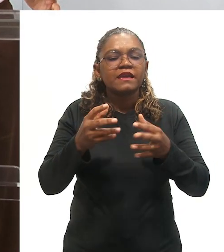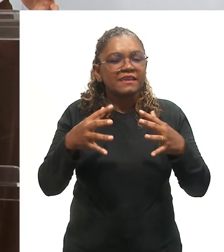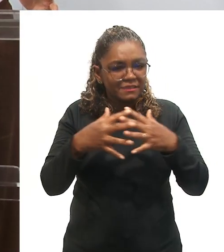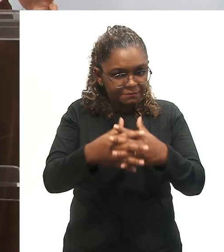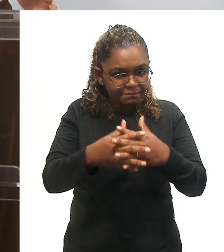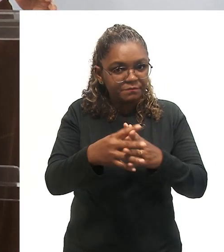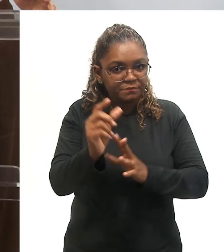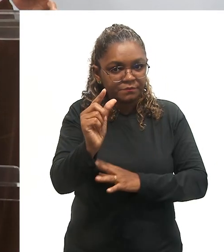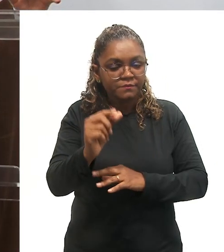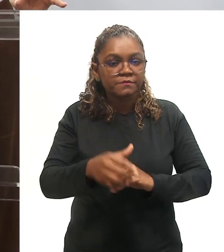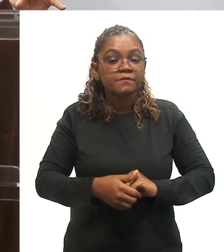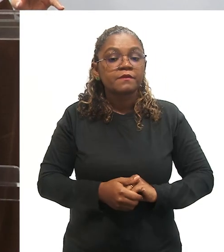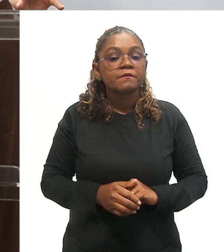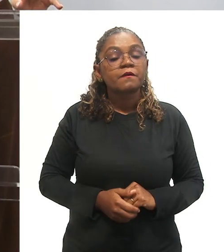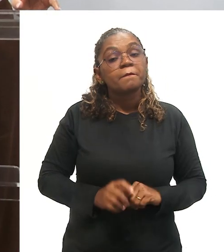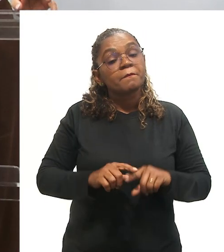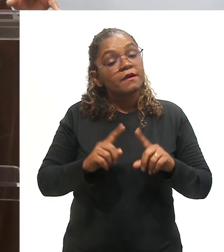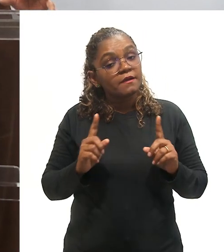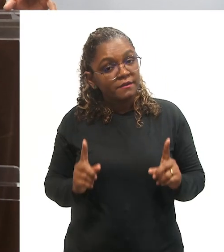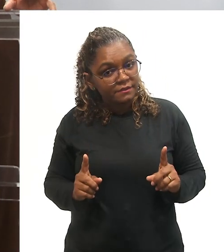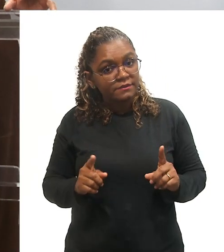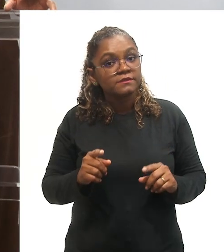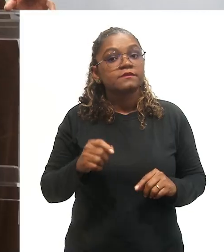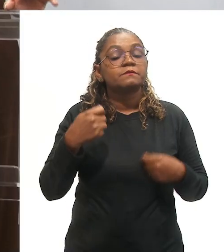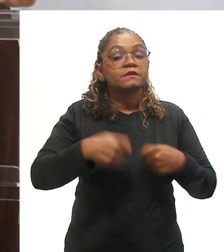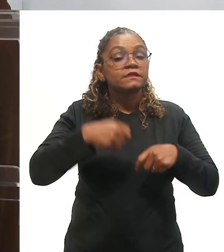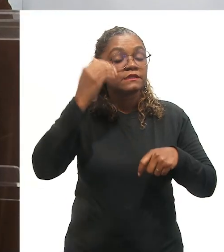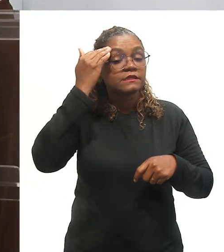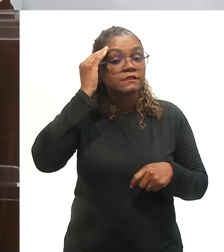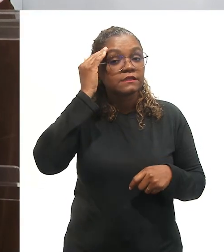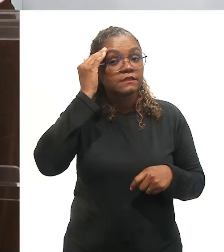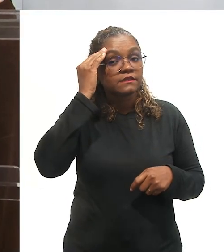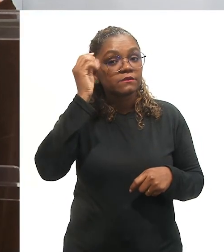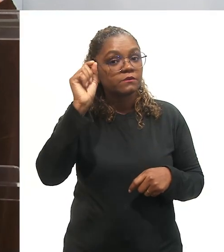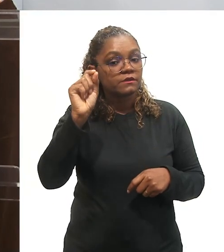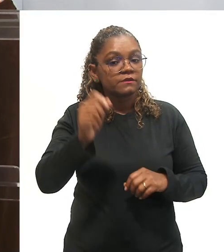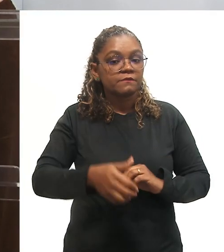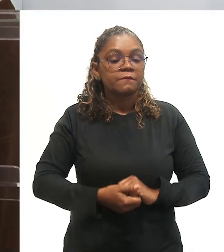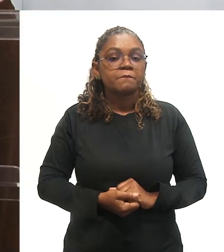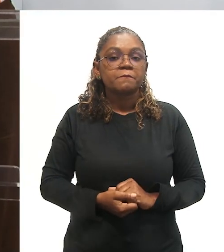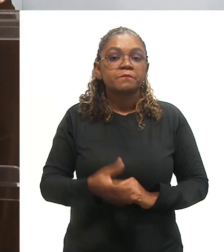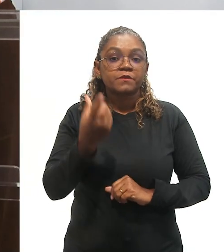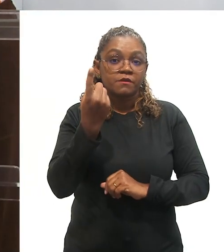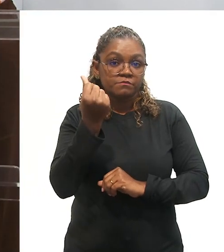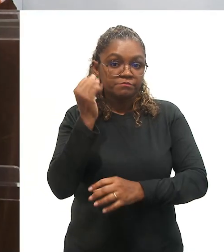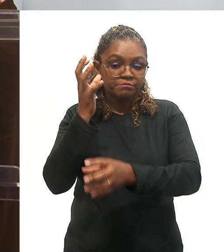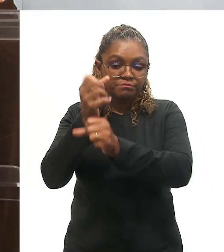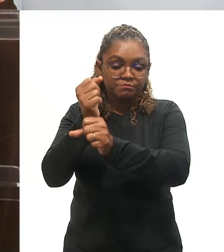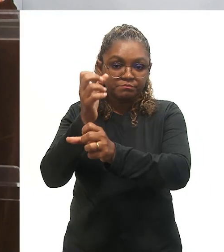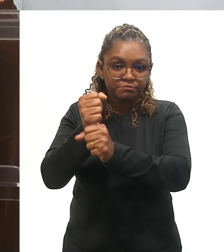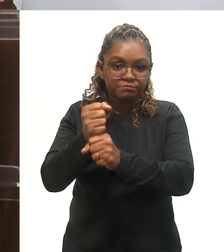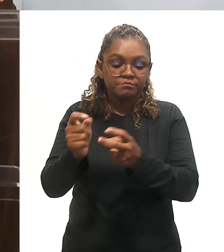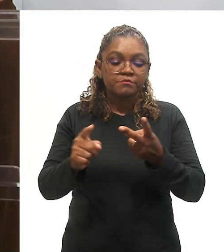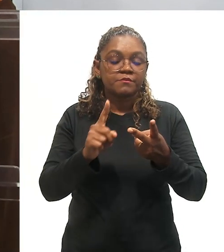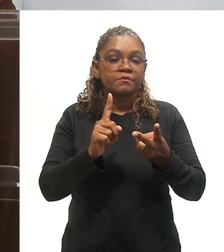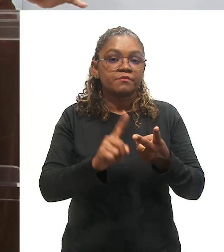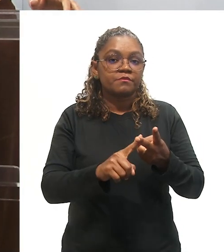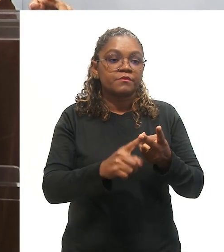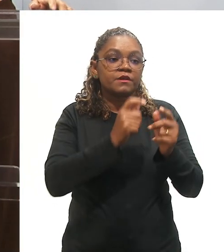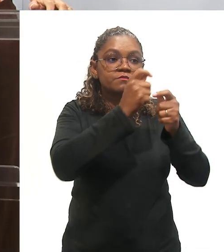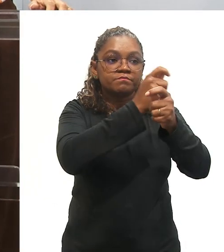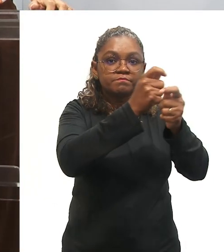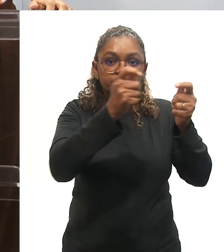complexos. Só que uma coisa que você tem que entender, orçamento, finança e execução da